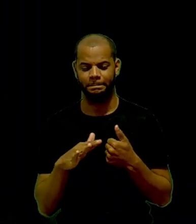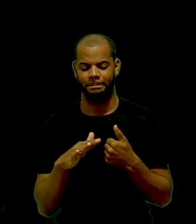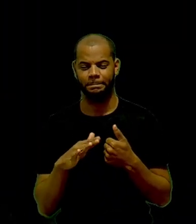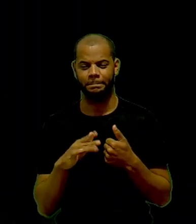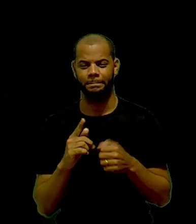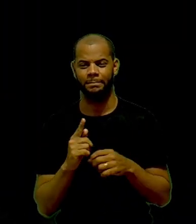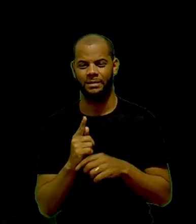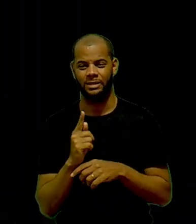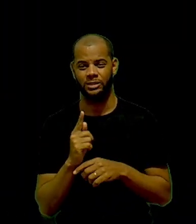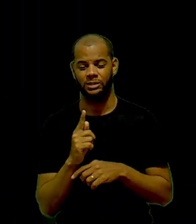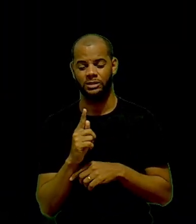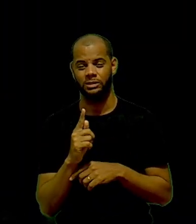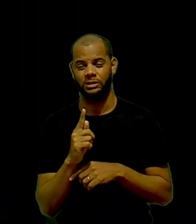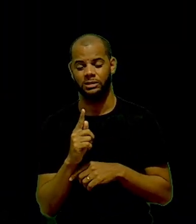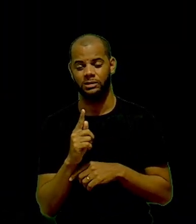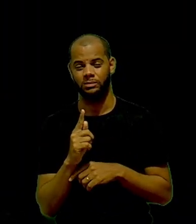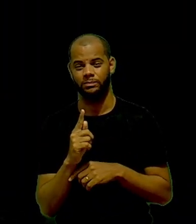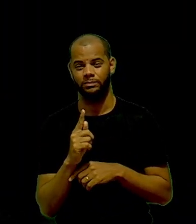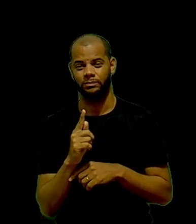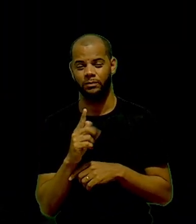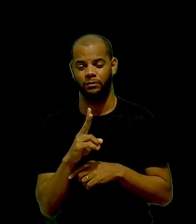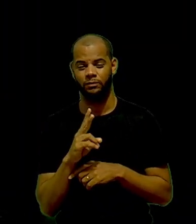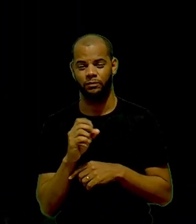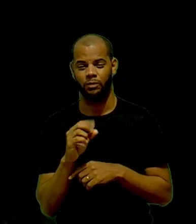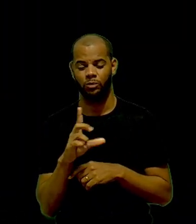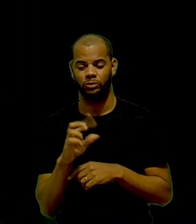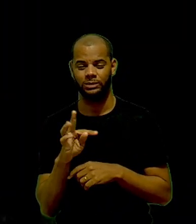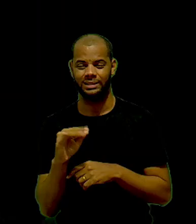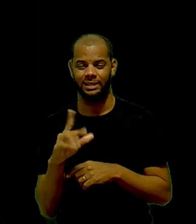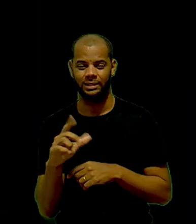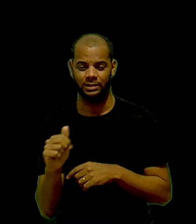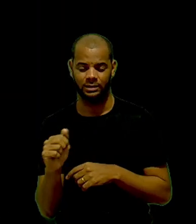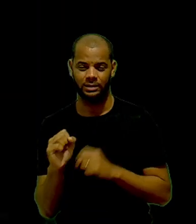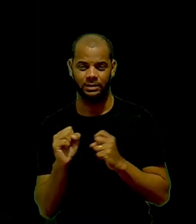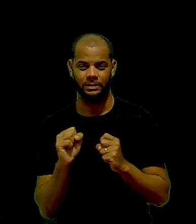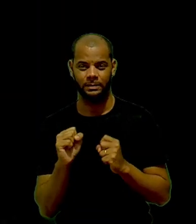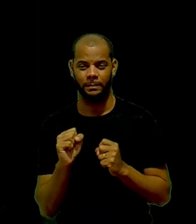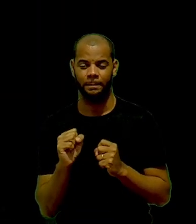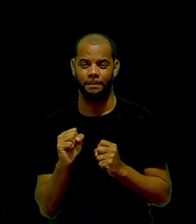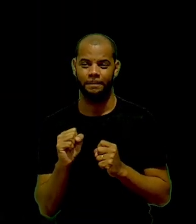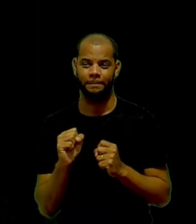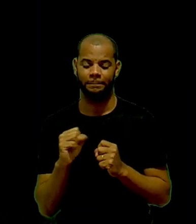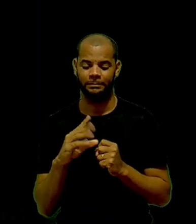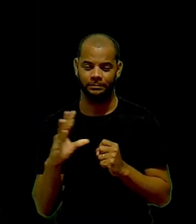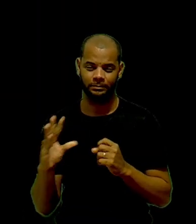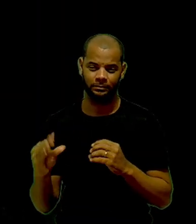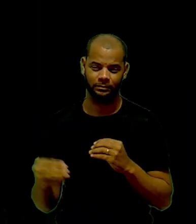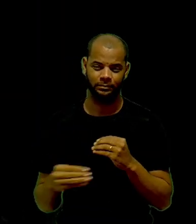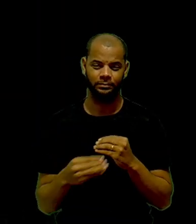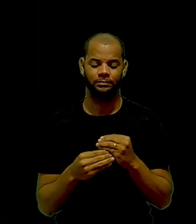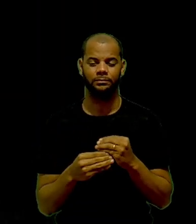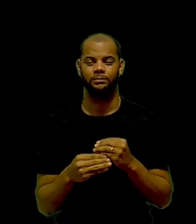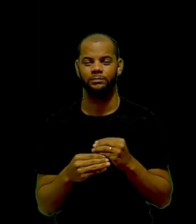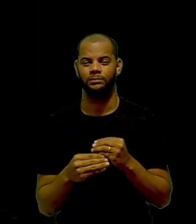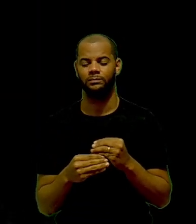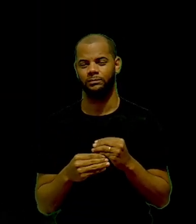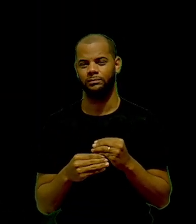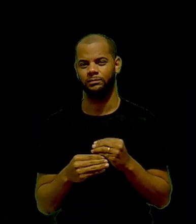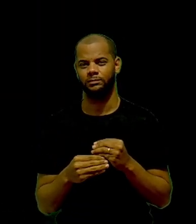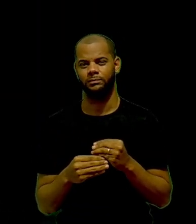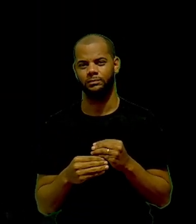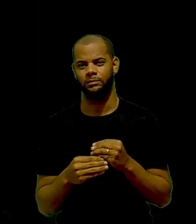geração fotovoltaica, nós podemos pegar energia fotovoltaica excedente no dia, que o sistema